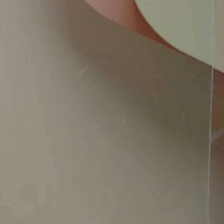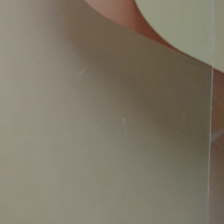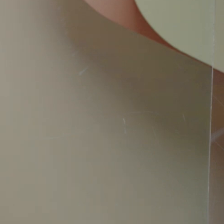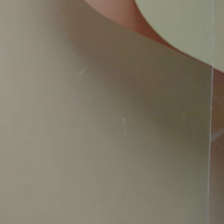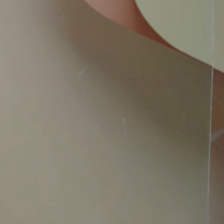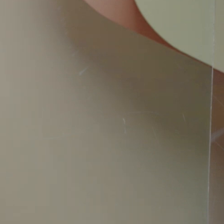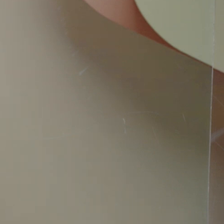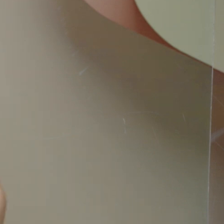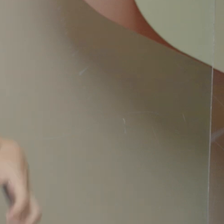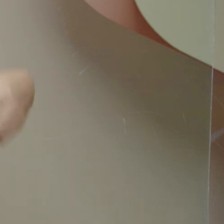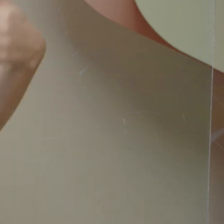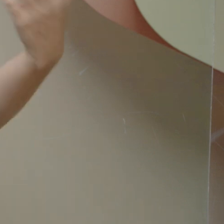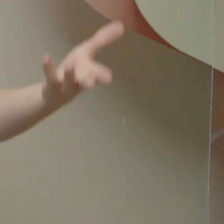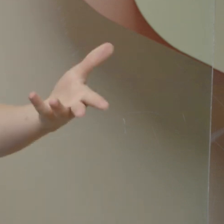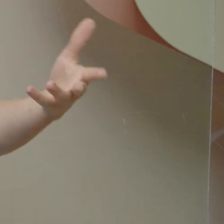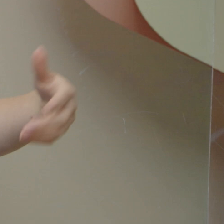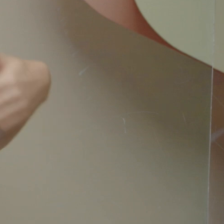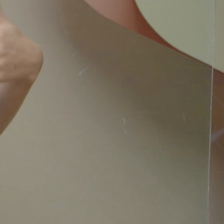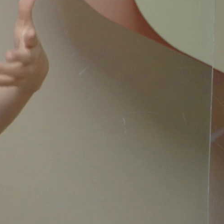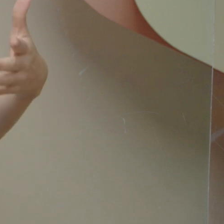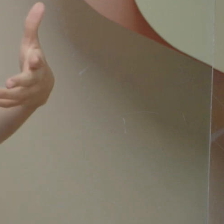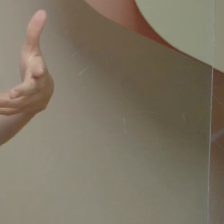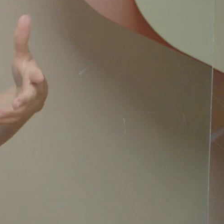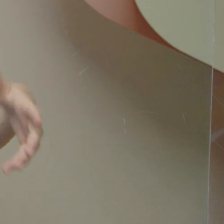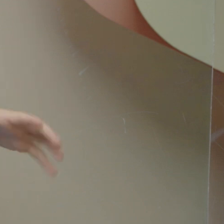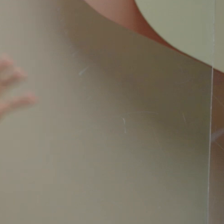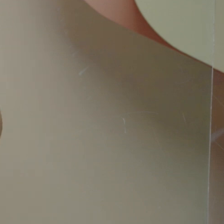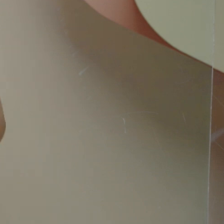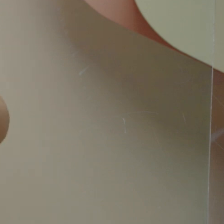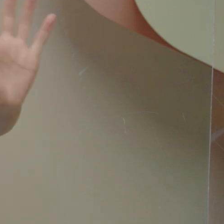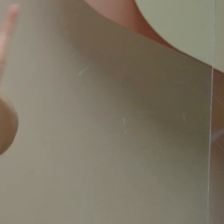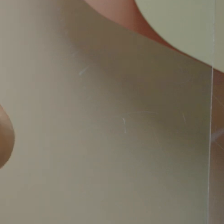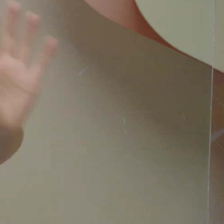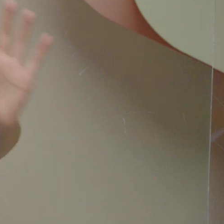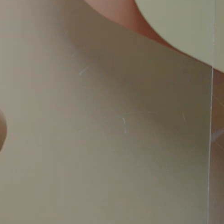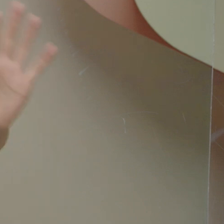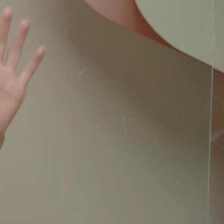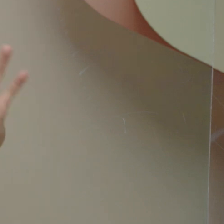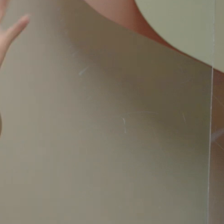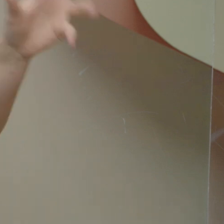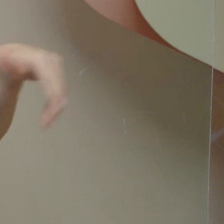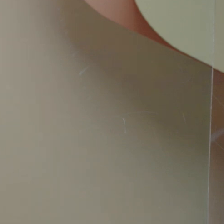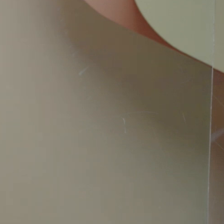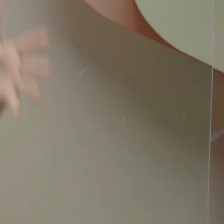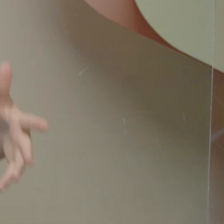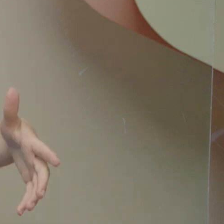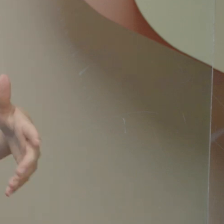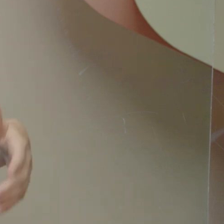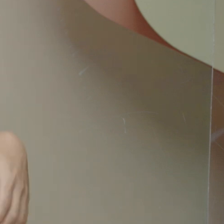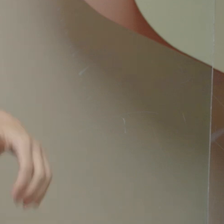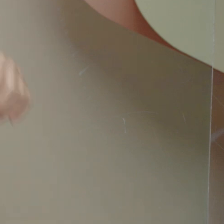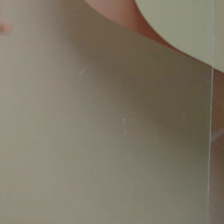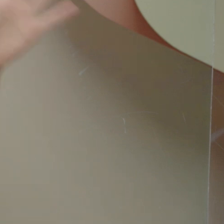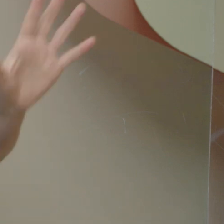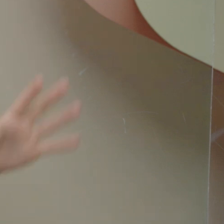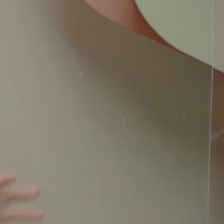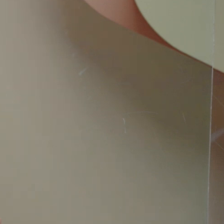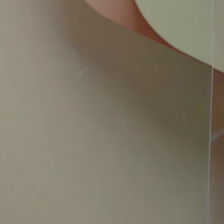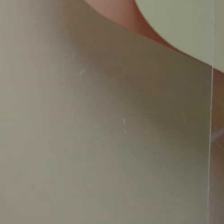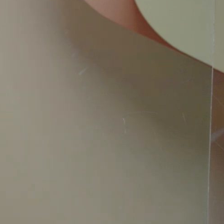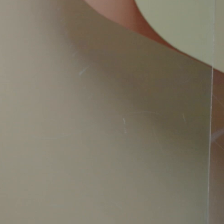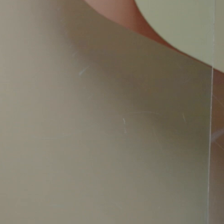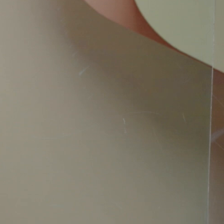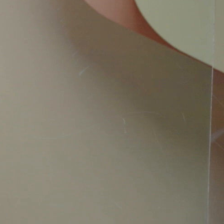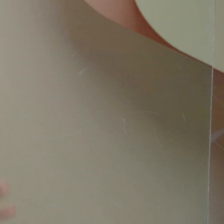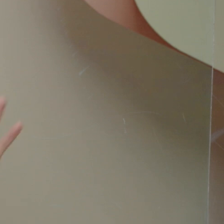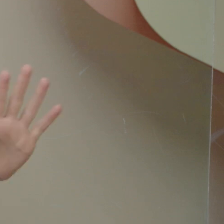ser disciplinada, mas de repente anotar, às vezes até mesmo, né, se distanciar ali de coisas, pessoas que não tá